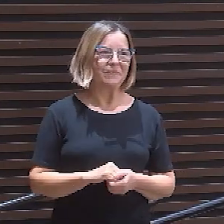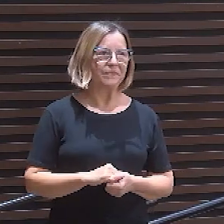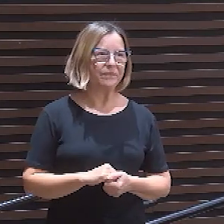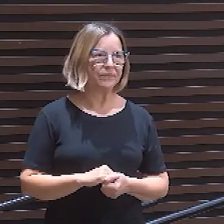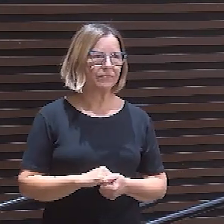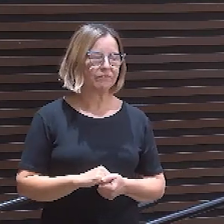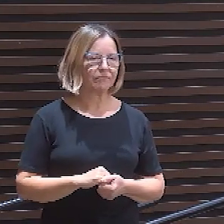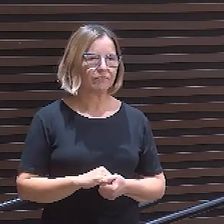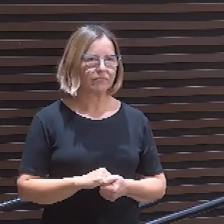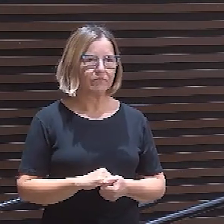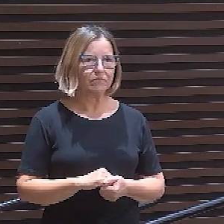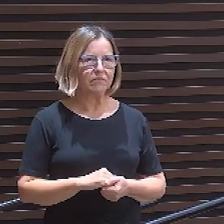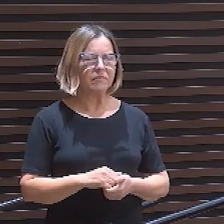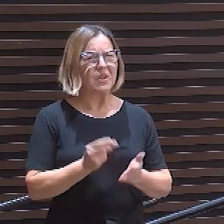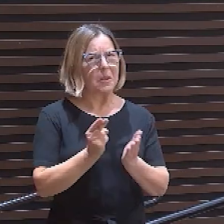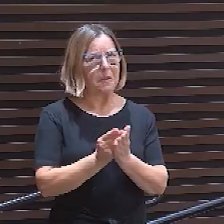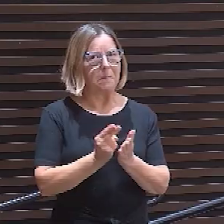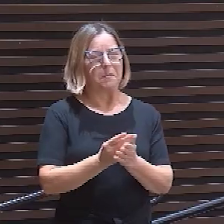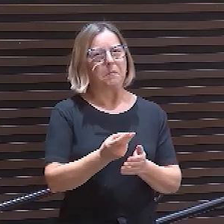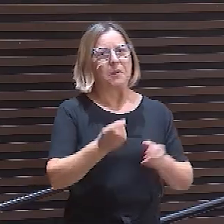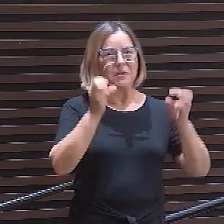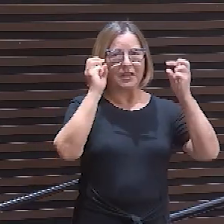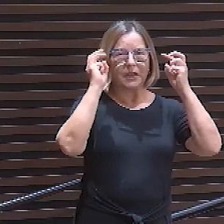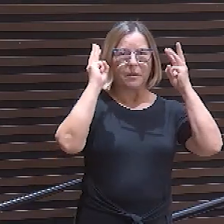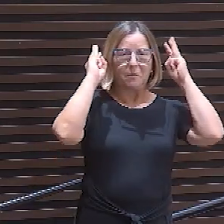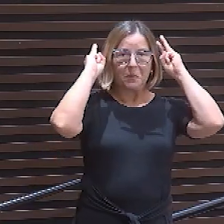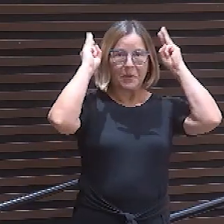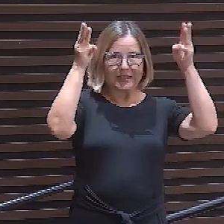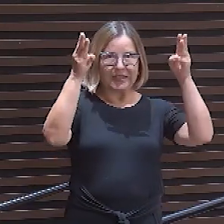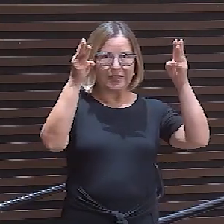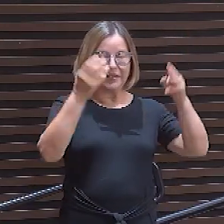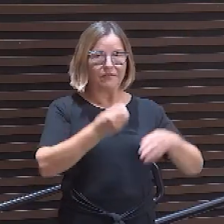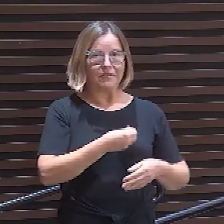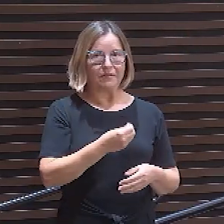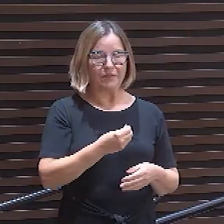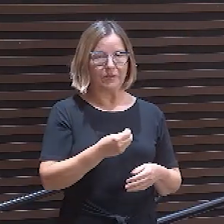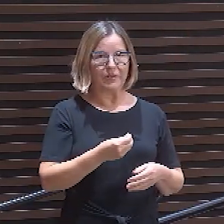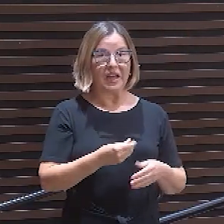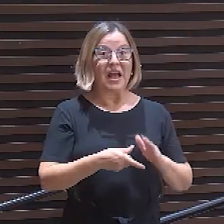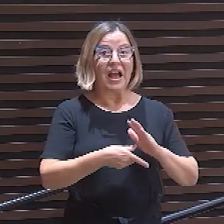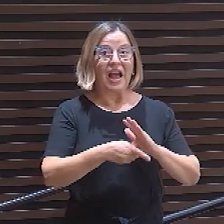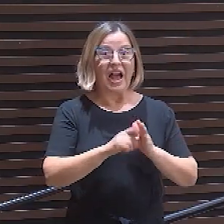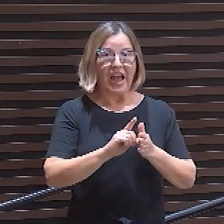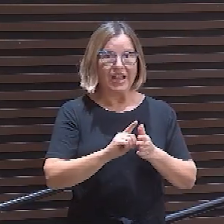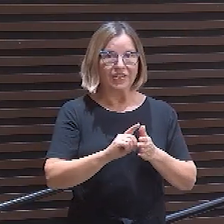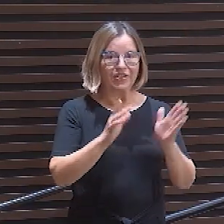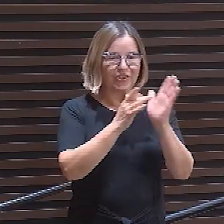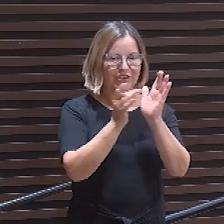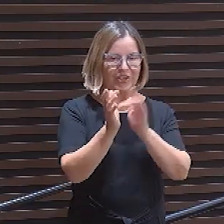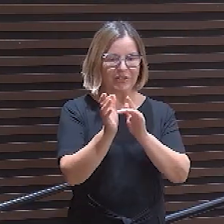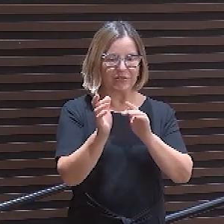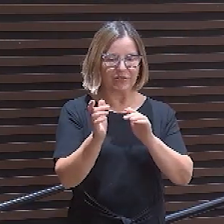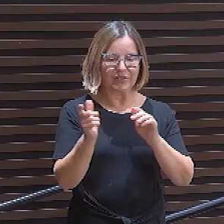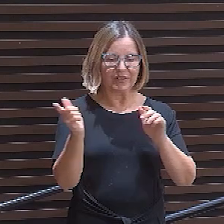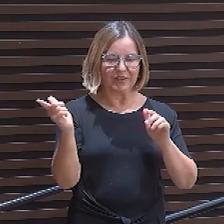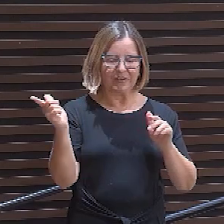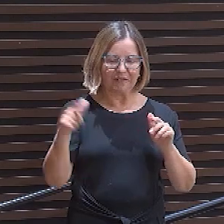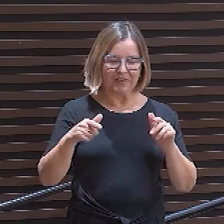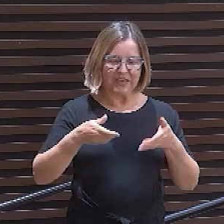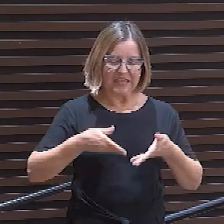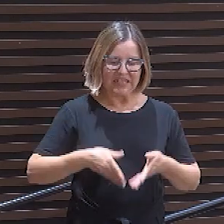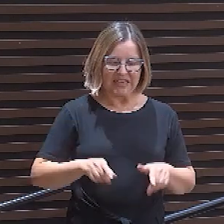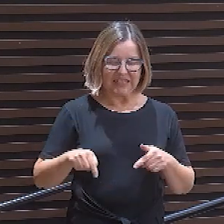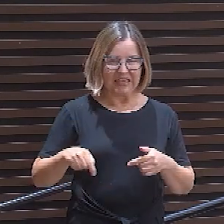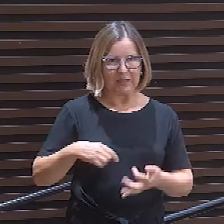E apesar de Moisés ter vivido antes da encarnação de Cristo, ele viveu na perspectiva